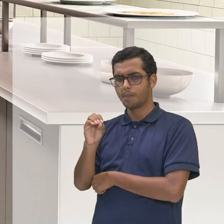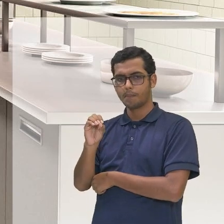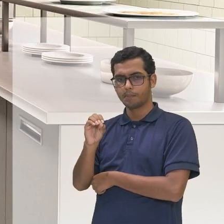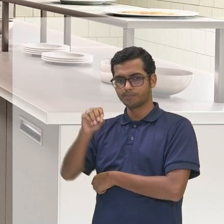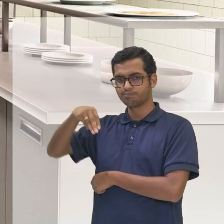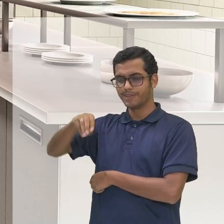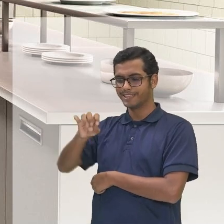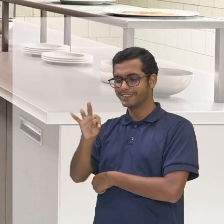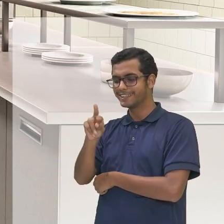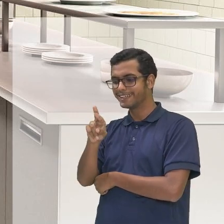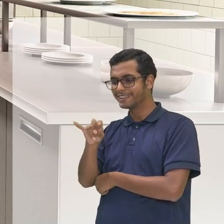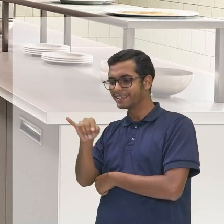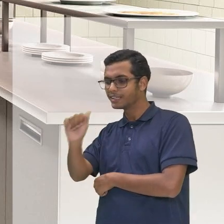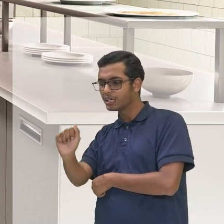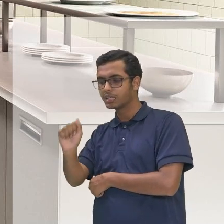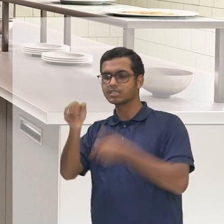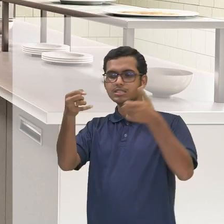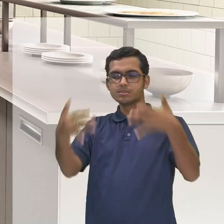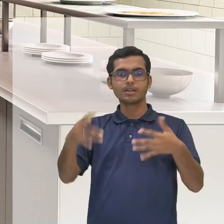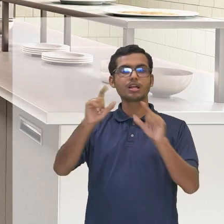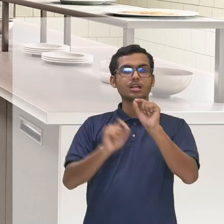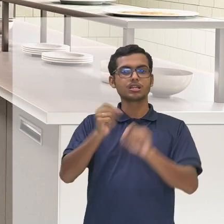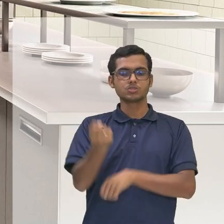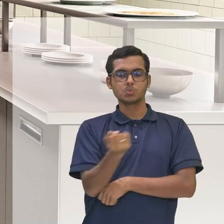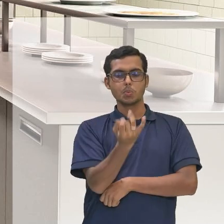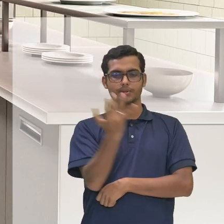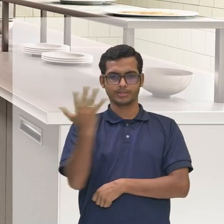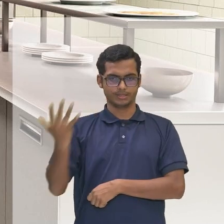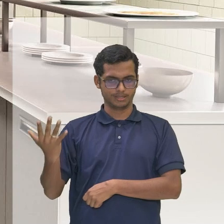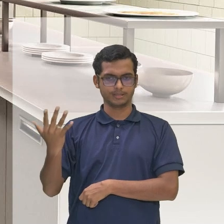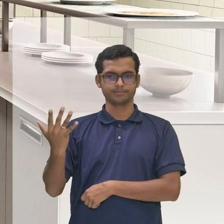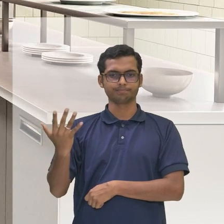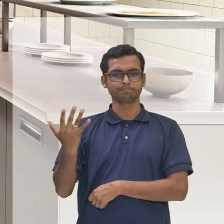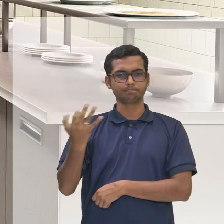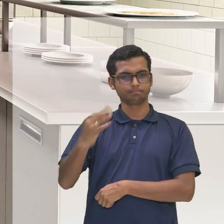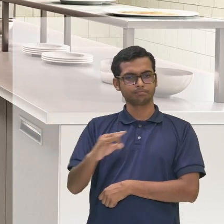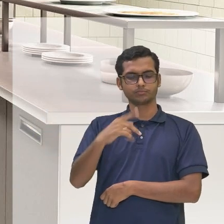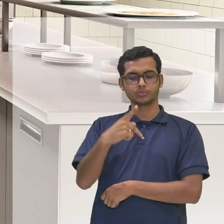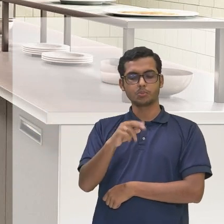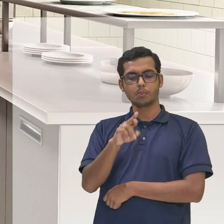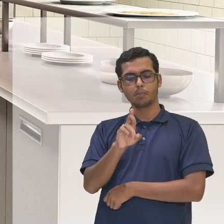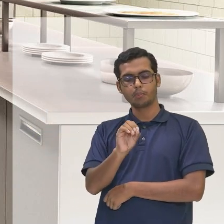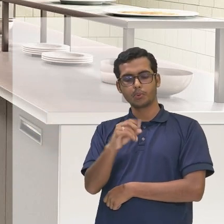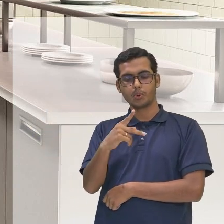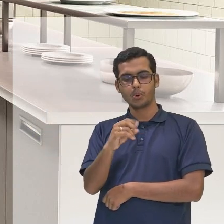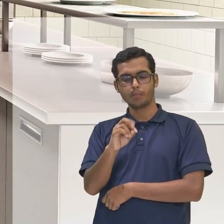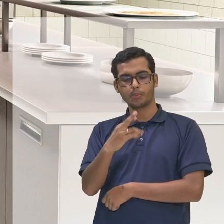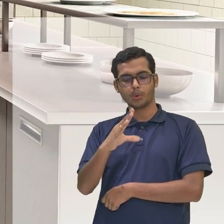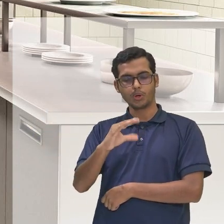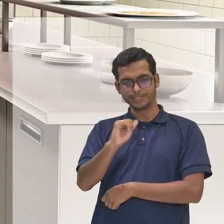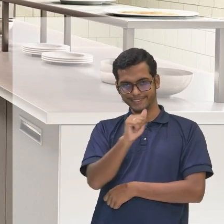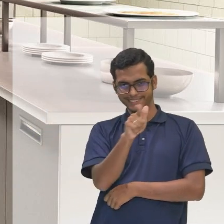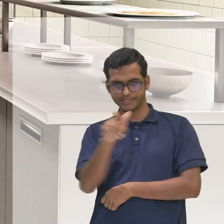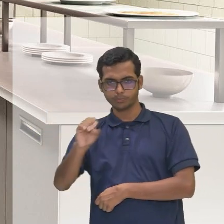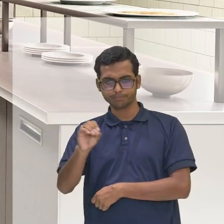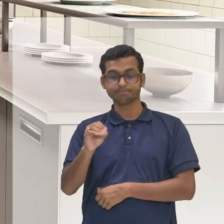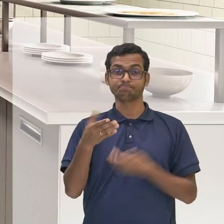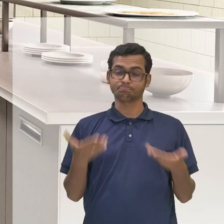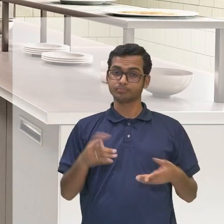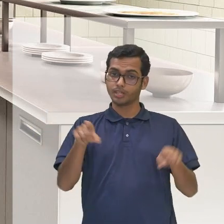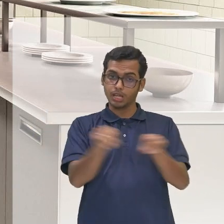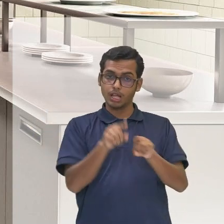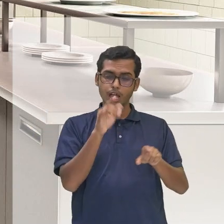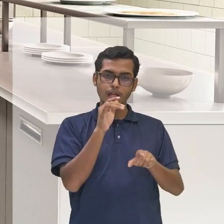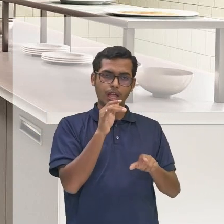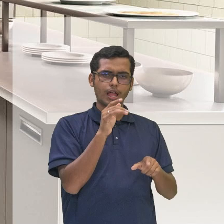né? Só que numa receita de bolo, se a gente acaba alterando a quantidade dos